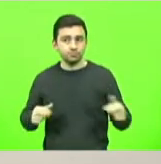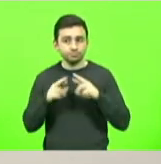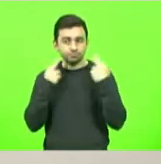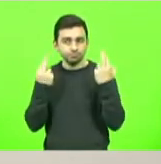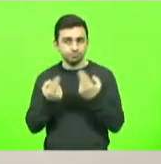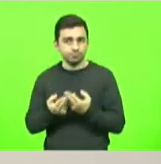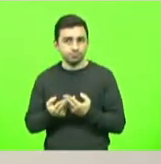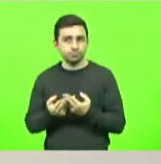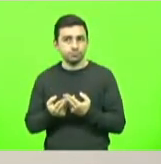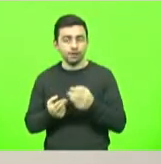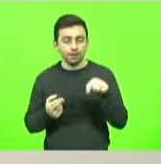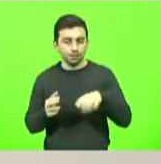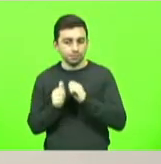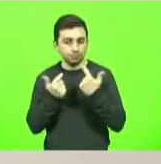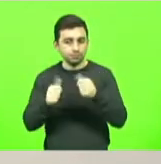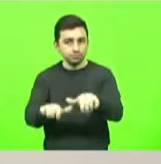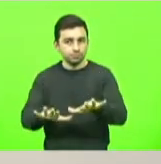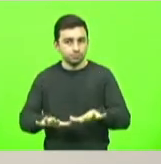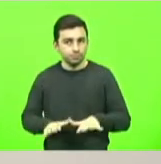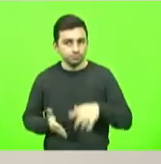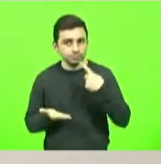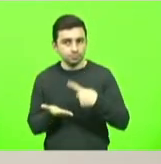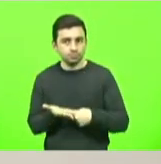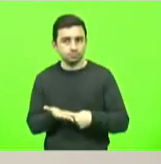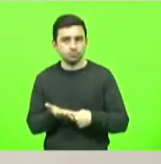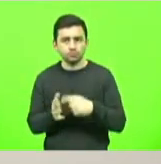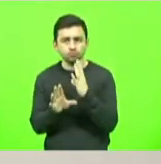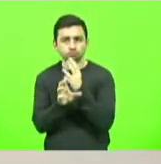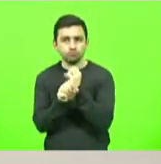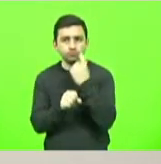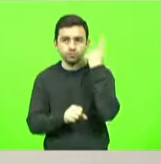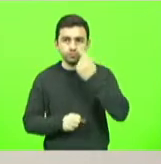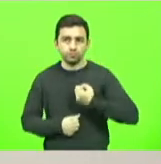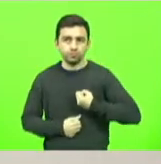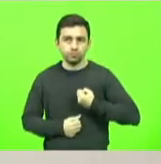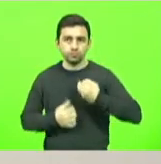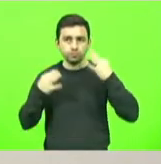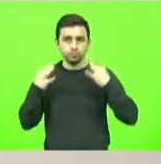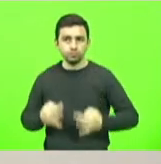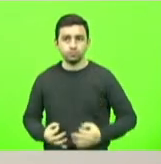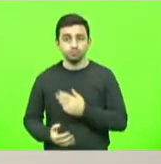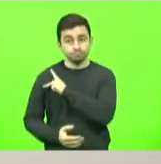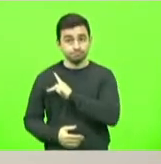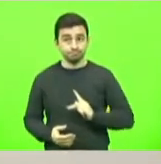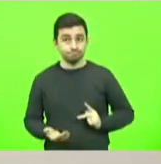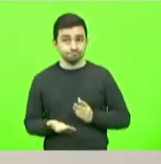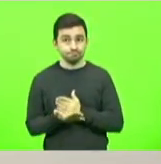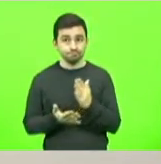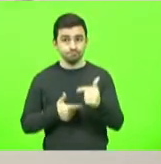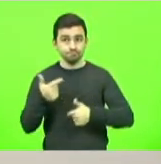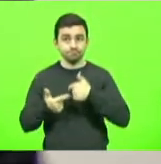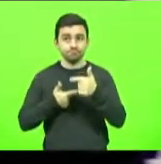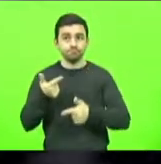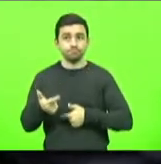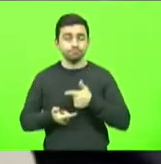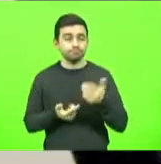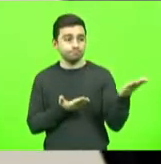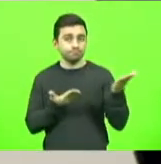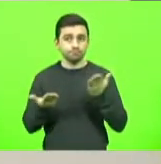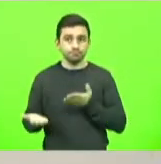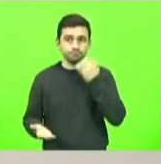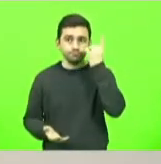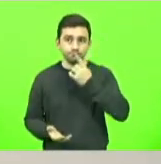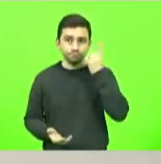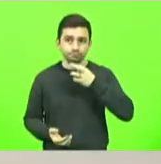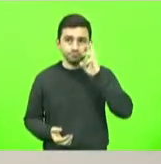Assembleia Legislativa em sessão ordinária. Havendo o quórum regimental, o senhor presidente declarou abertos os trabalhos e convidou o senhor deputado